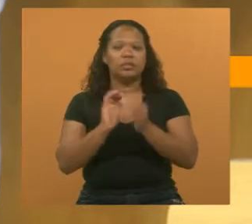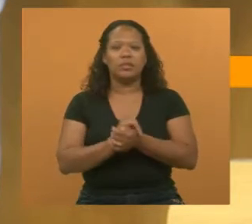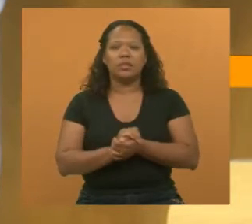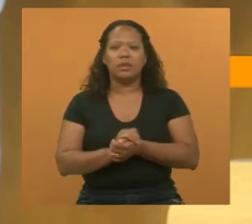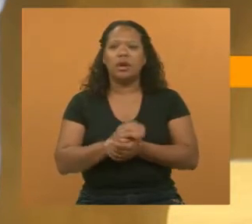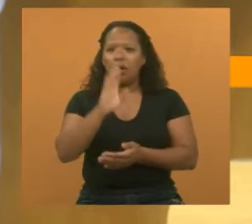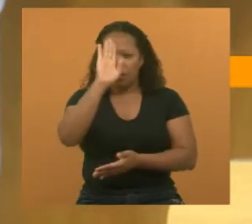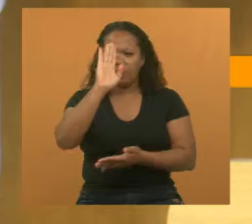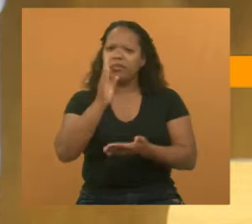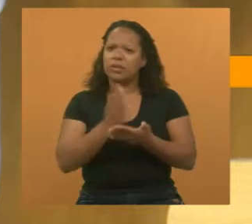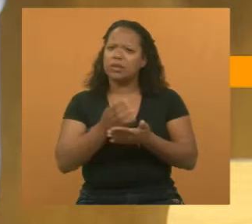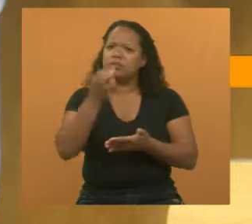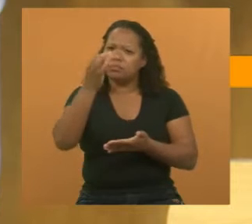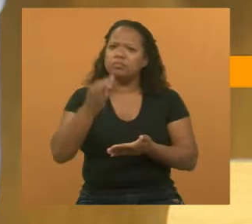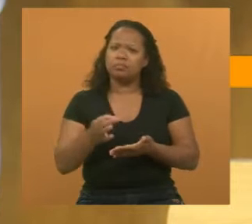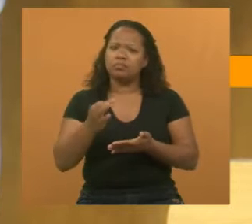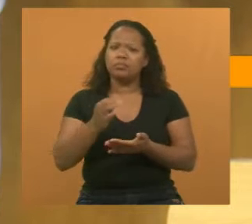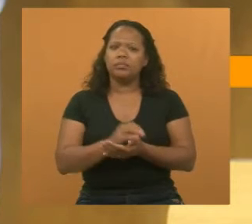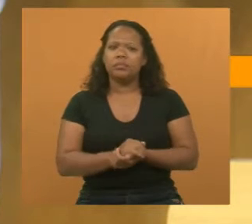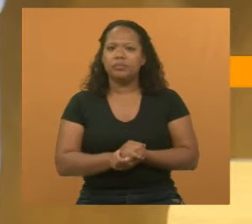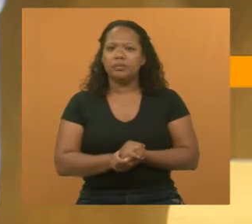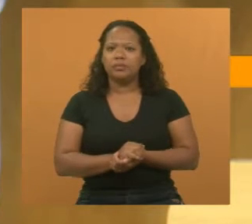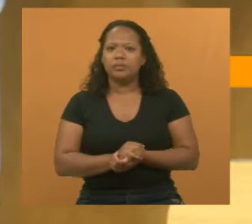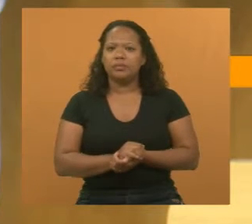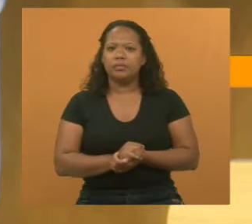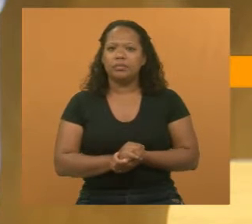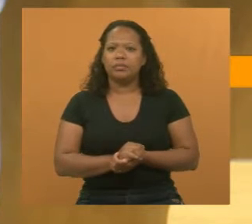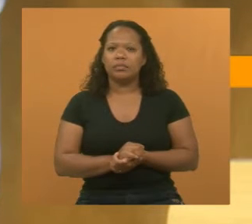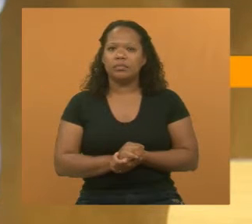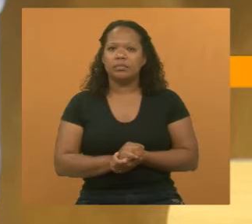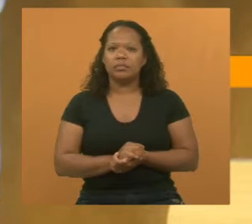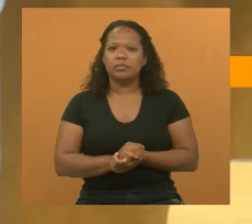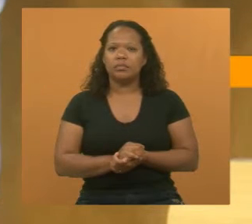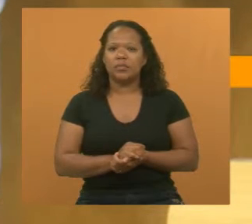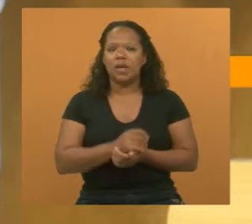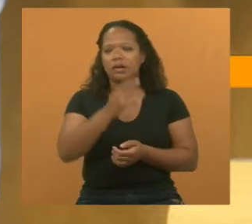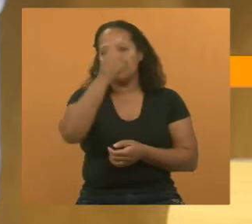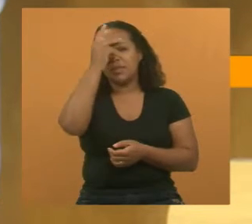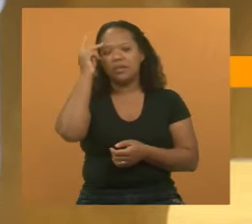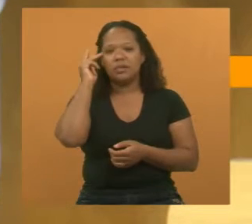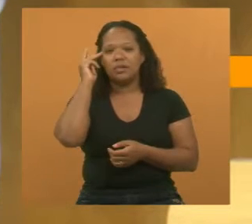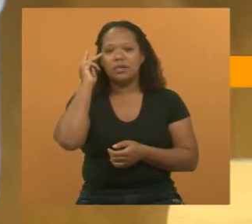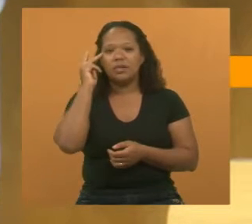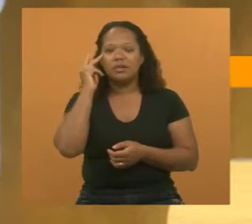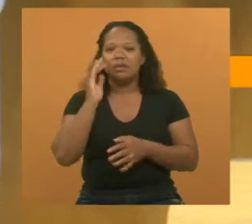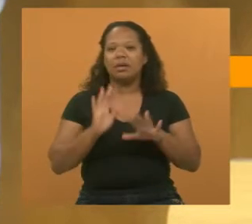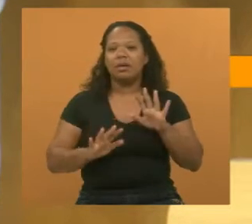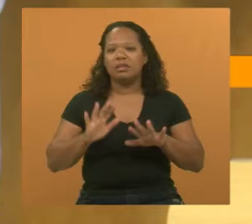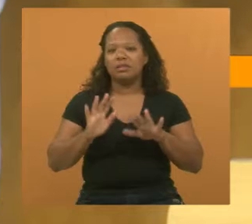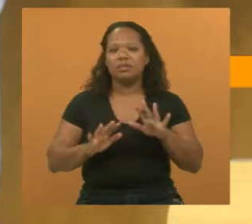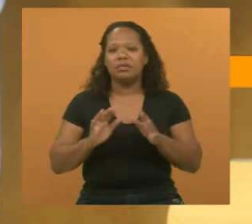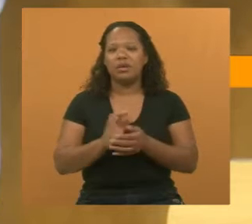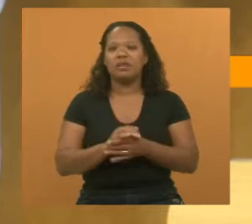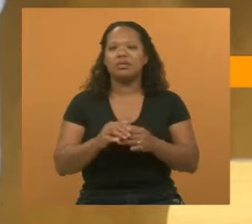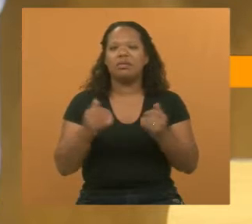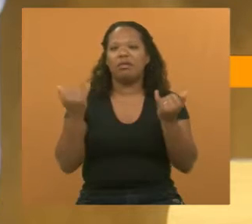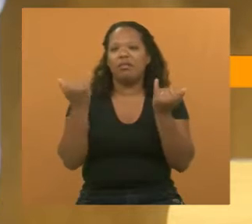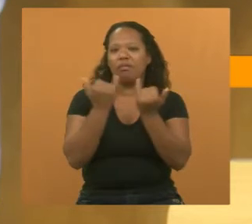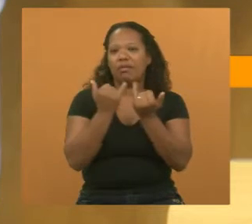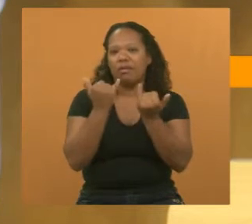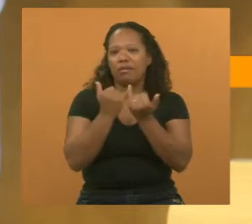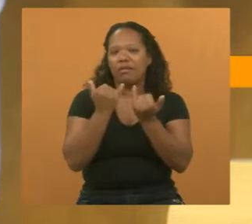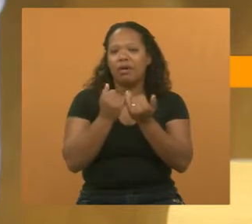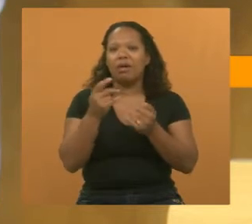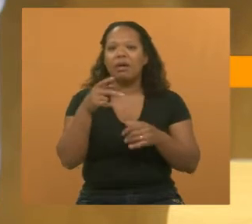Em contraponto a muitas pessoas, e algumas impulsionadas por boatos de fake news, diziam